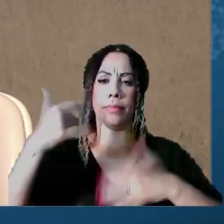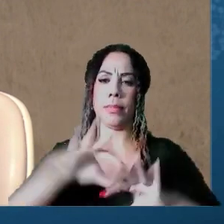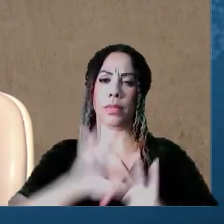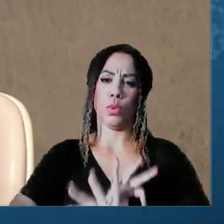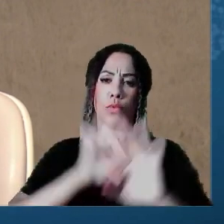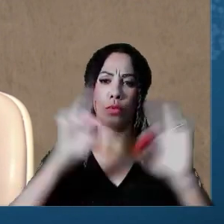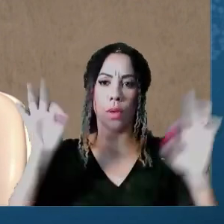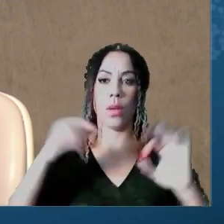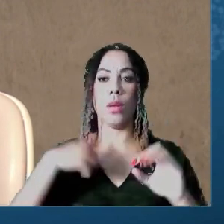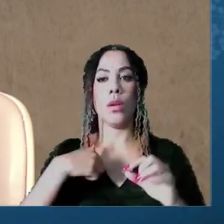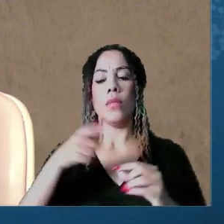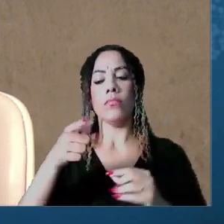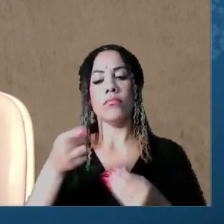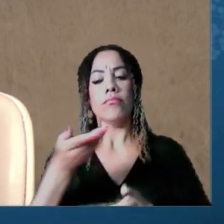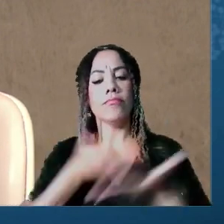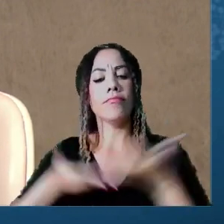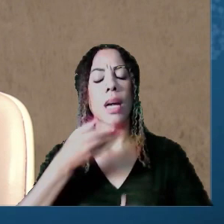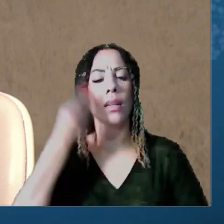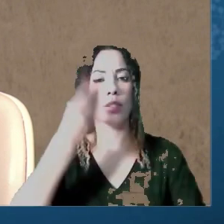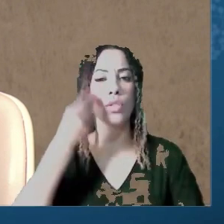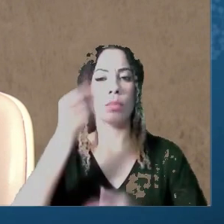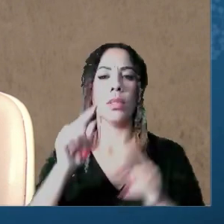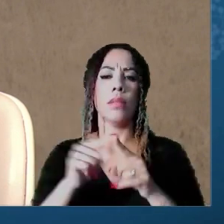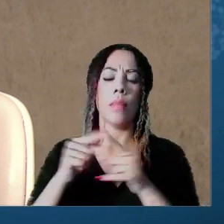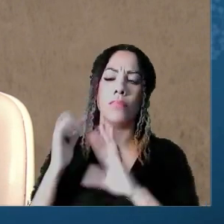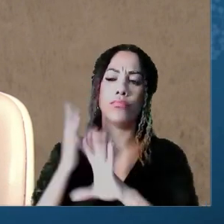por compartilhar a sua experiência e a trajetória